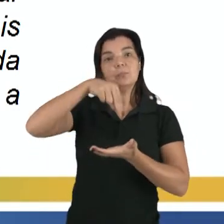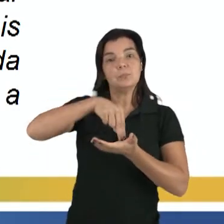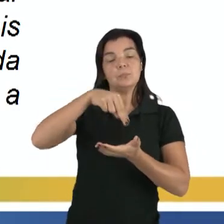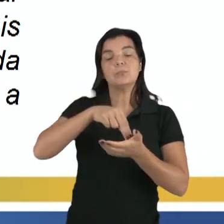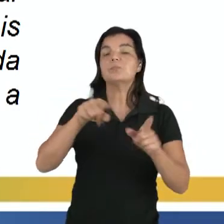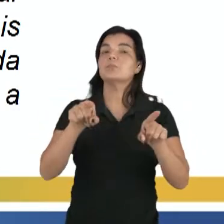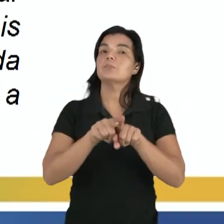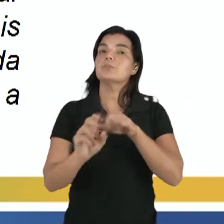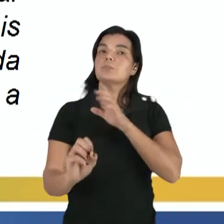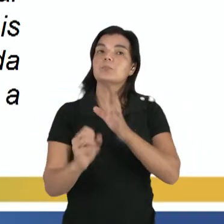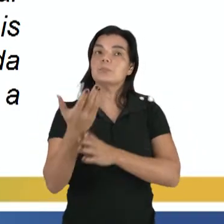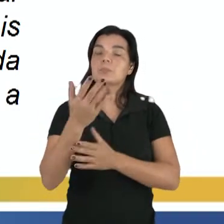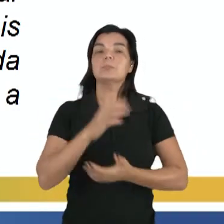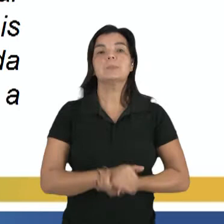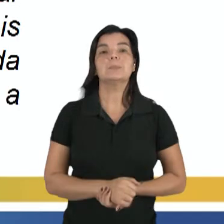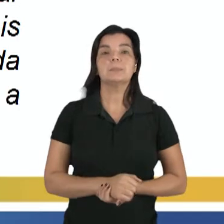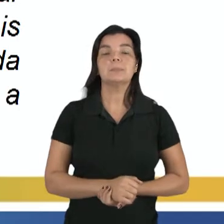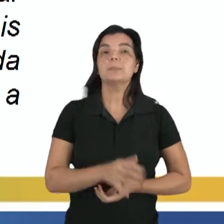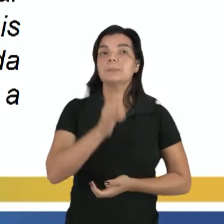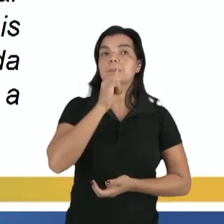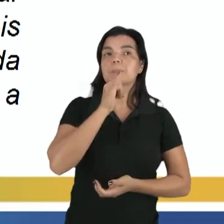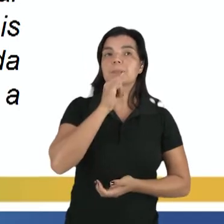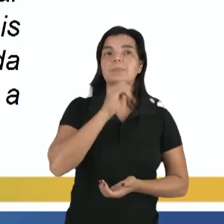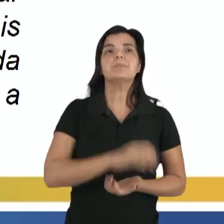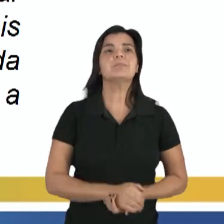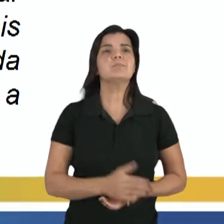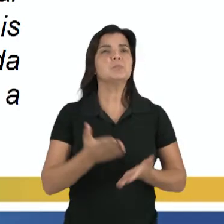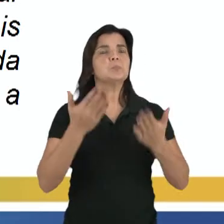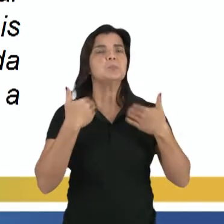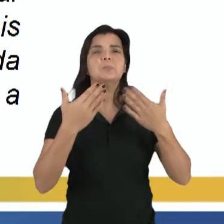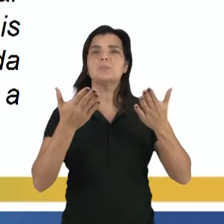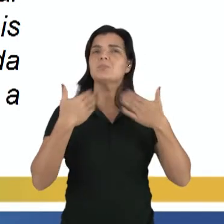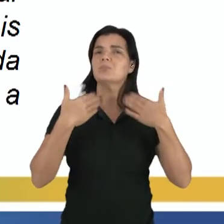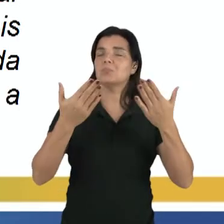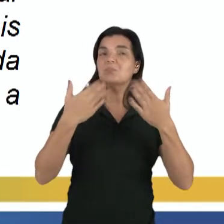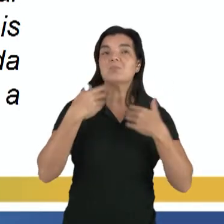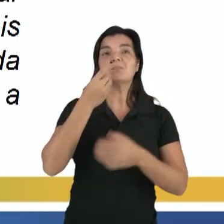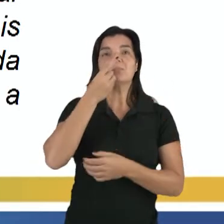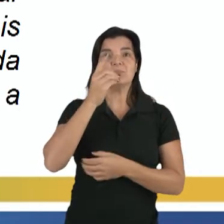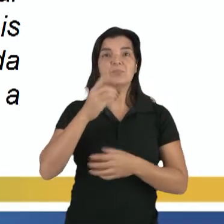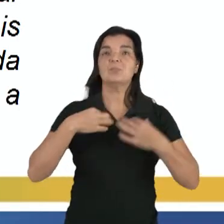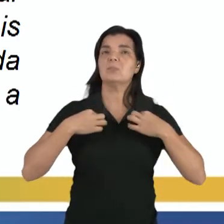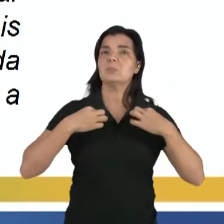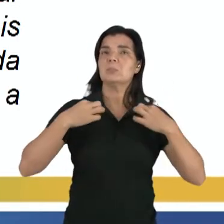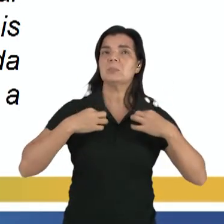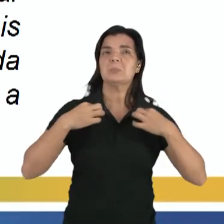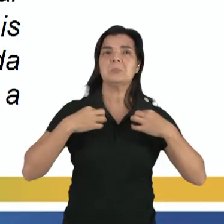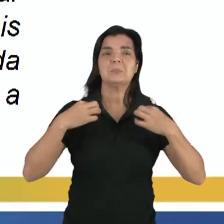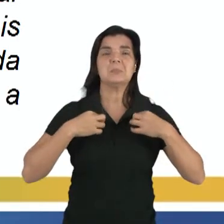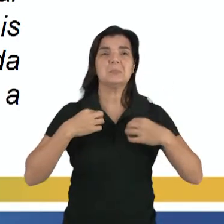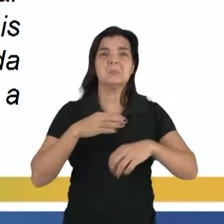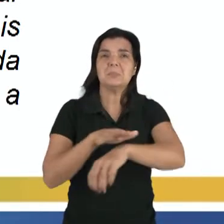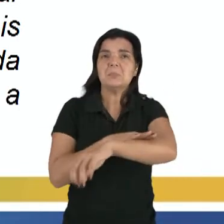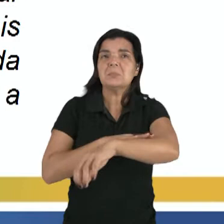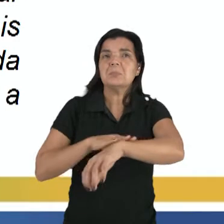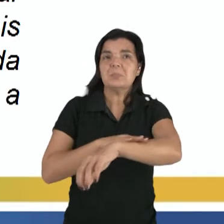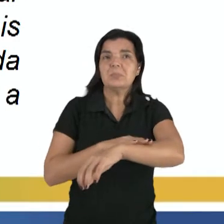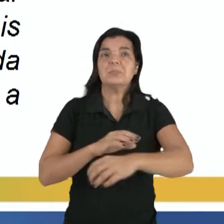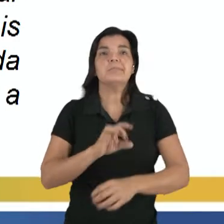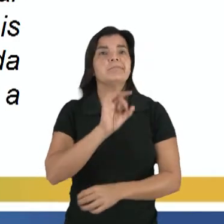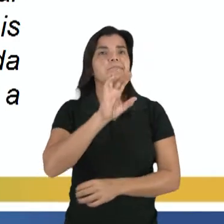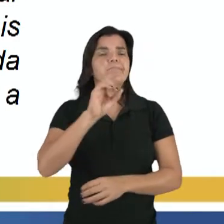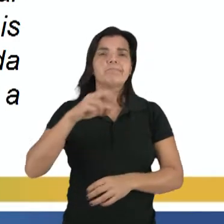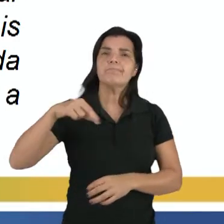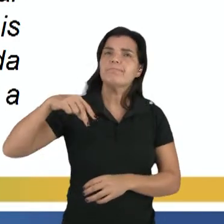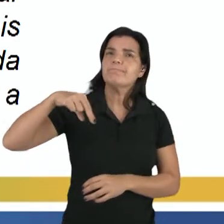os personagens e acontecimento. Exemplo, fazia tão calor naquele dia que as roupas pareciam